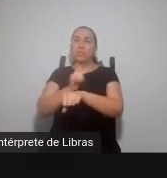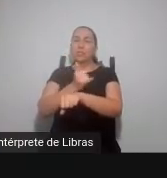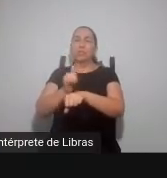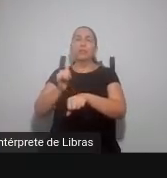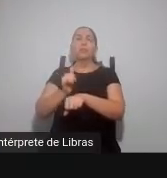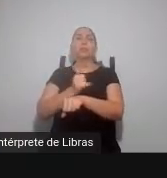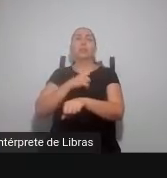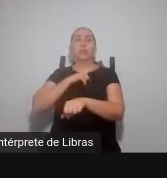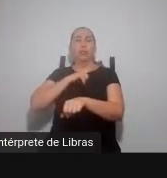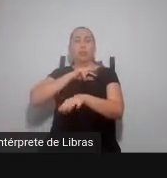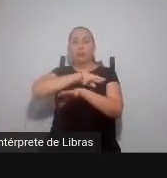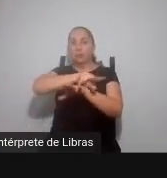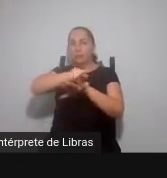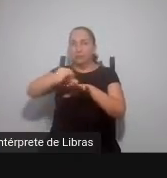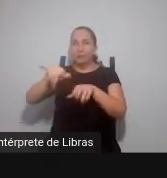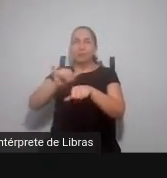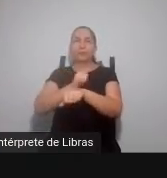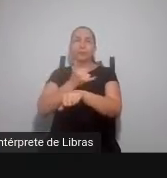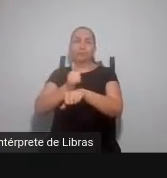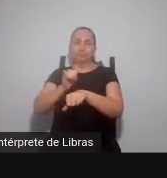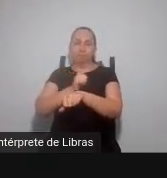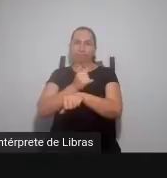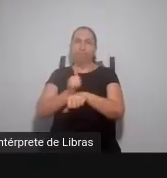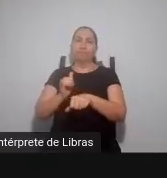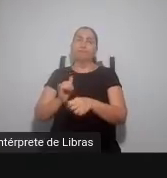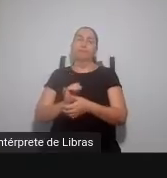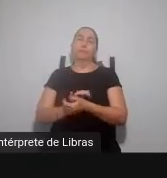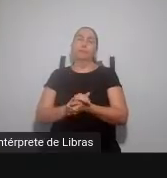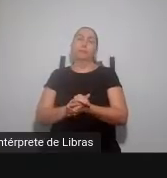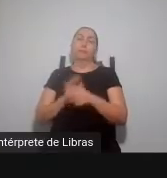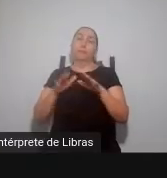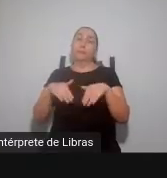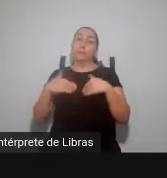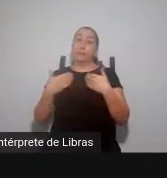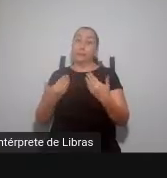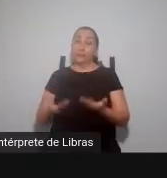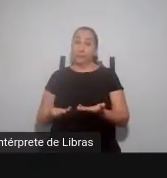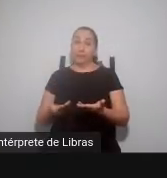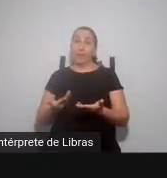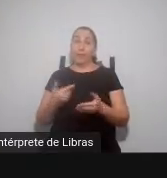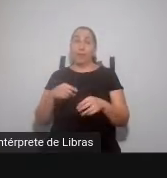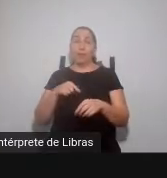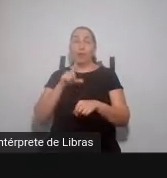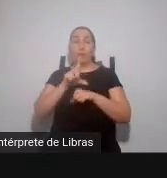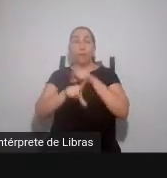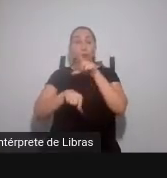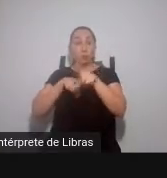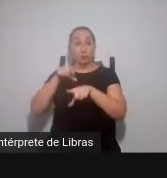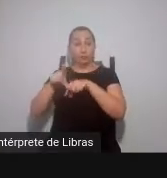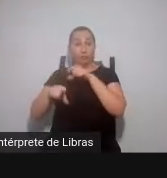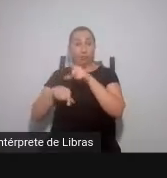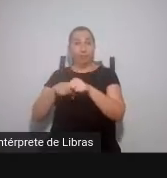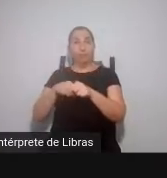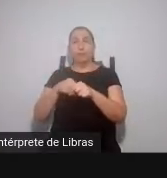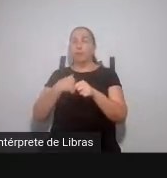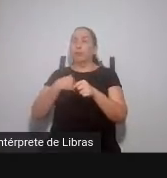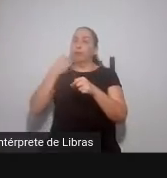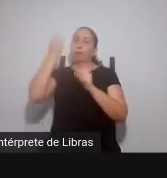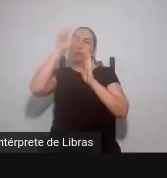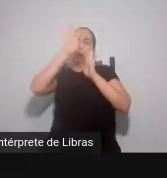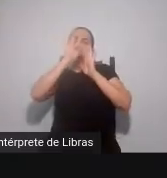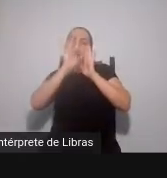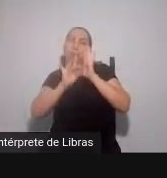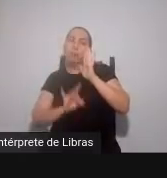isso. Daí, então, eu vou fazer a opção de não relatar os projetos, deixar isso